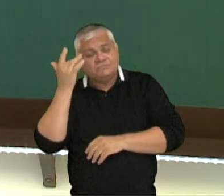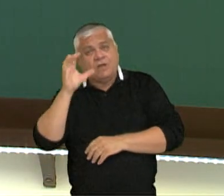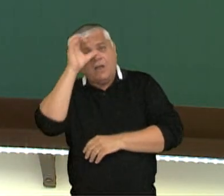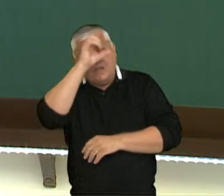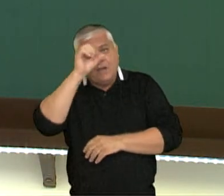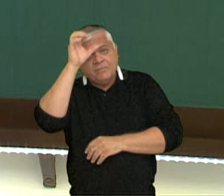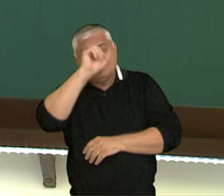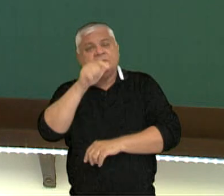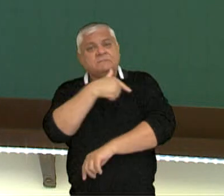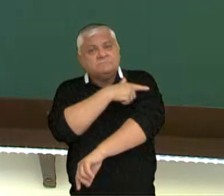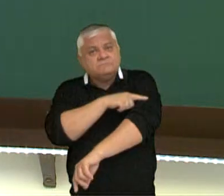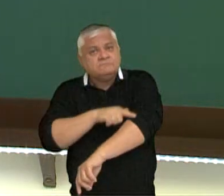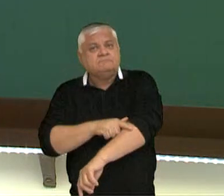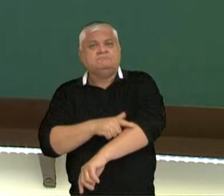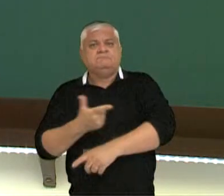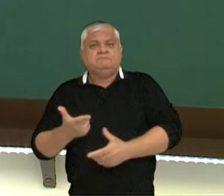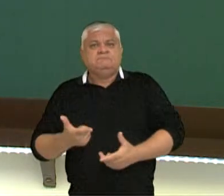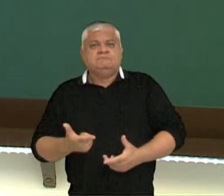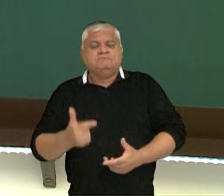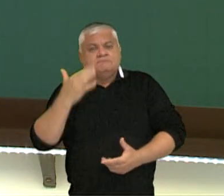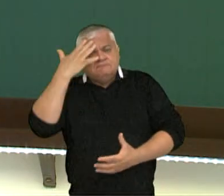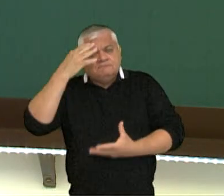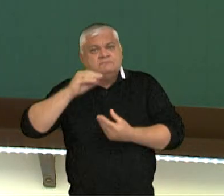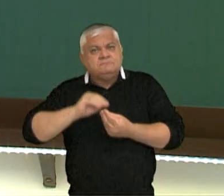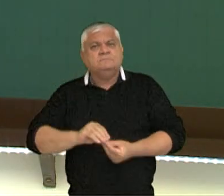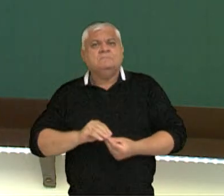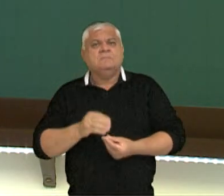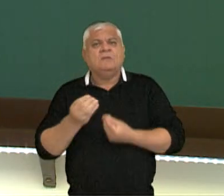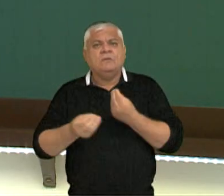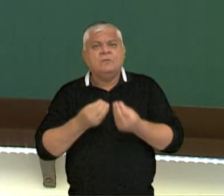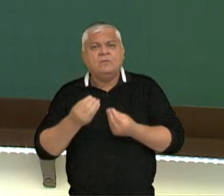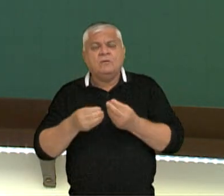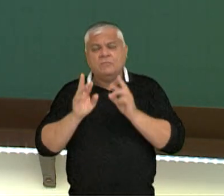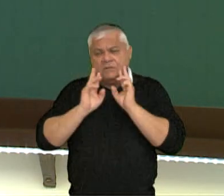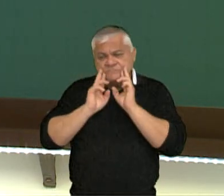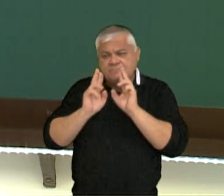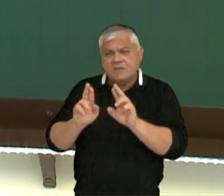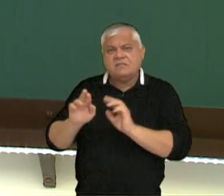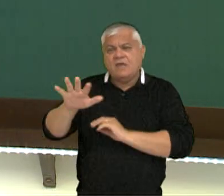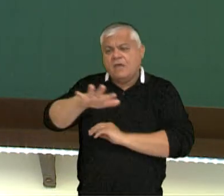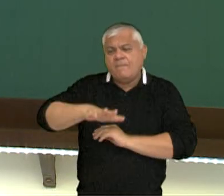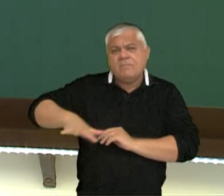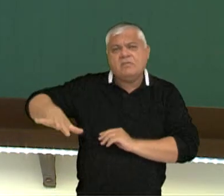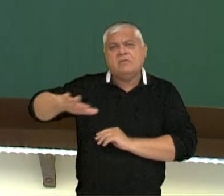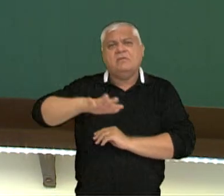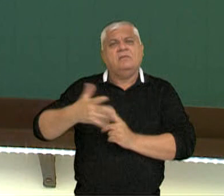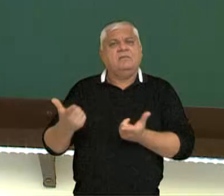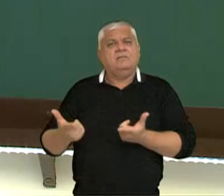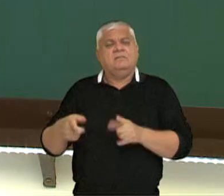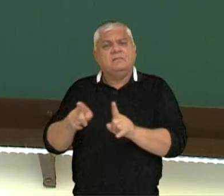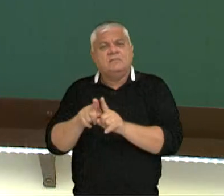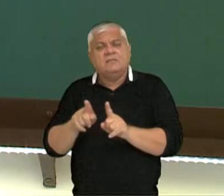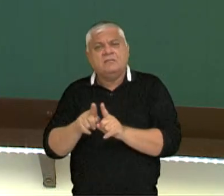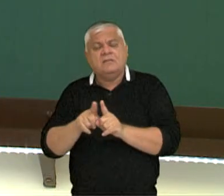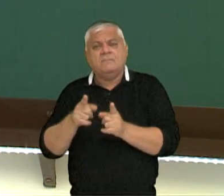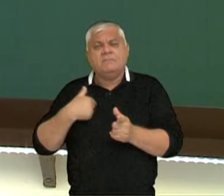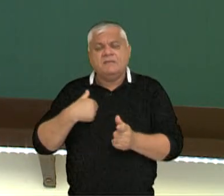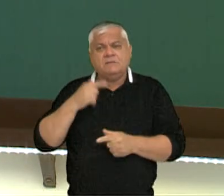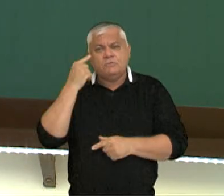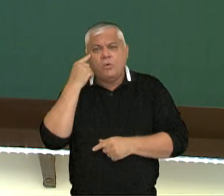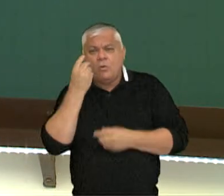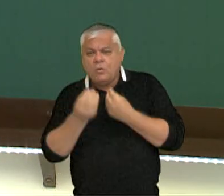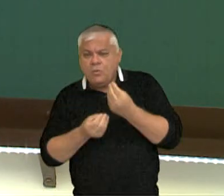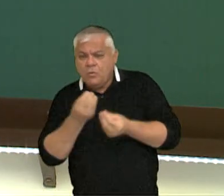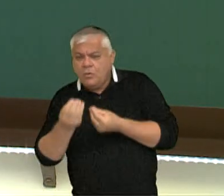aquela educação que eu vou compreender a dinâmica natural do meio ambiente e desenvolver formas de interferir o